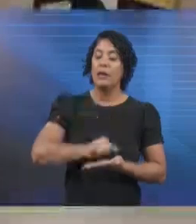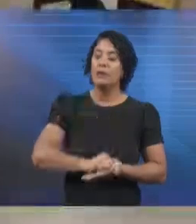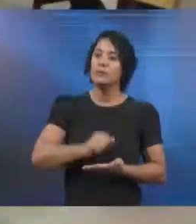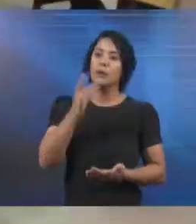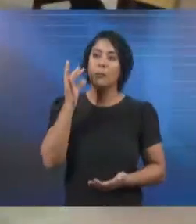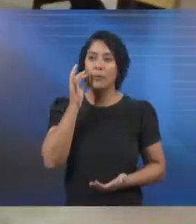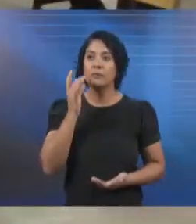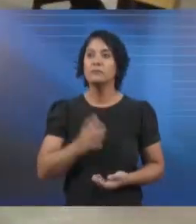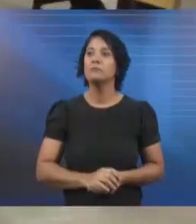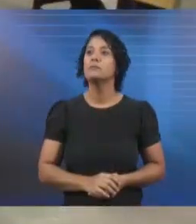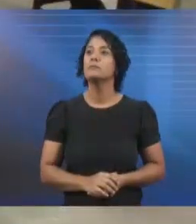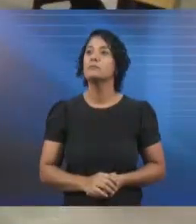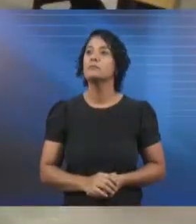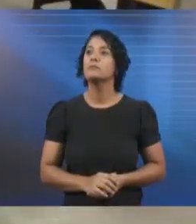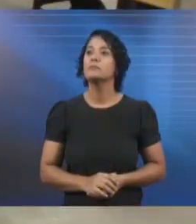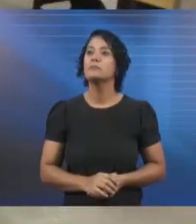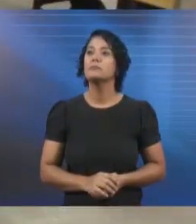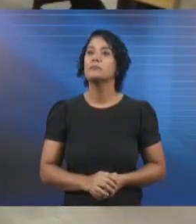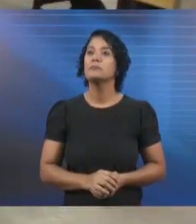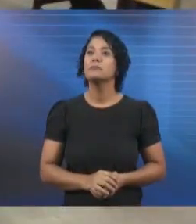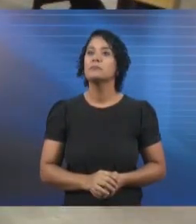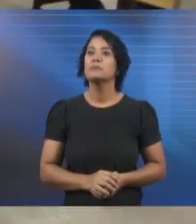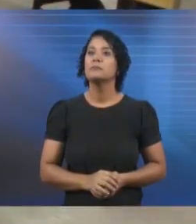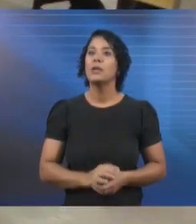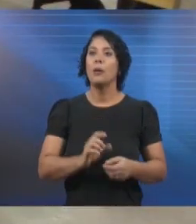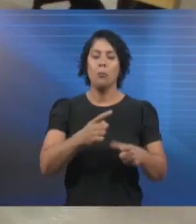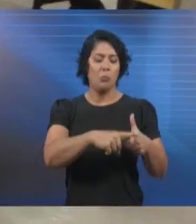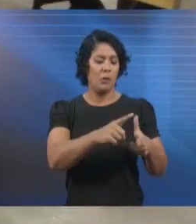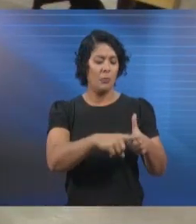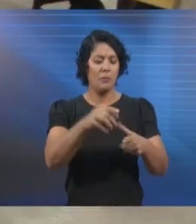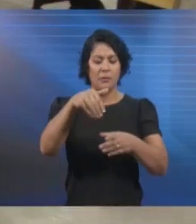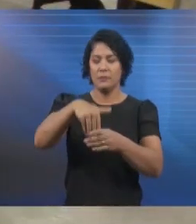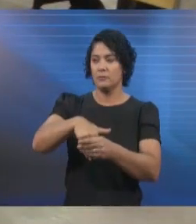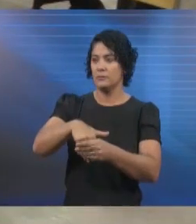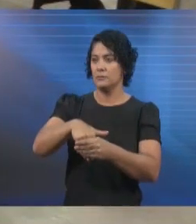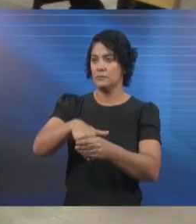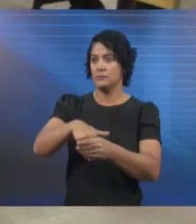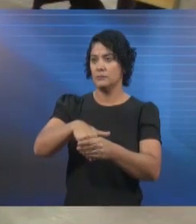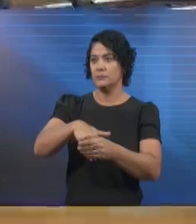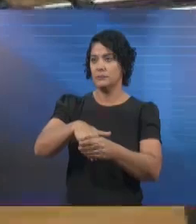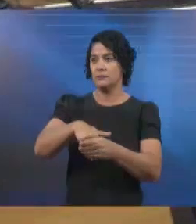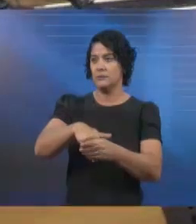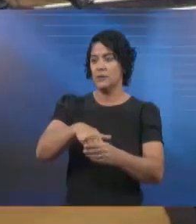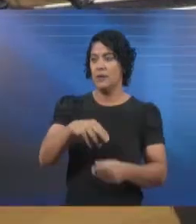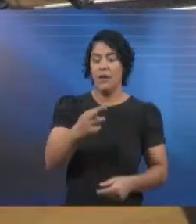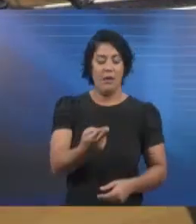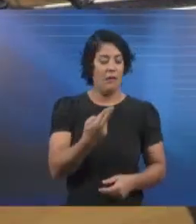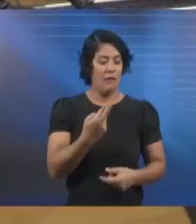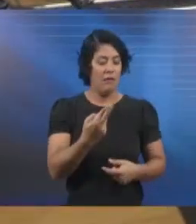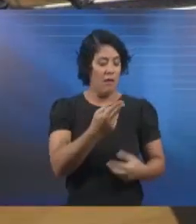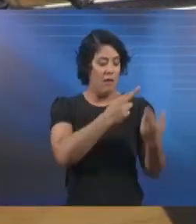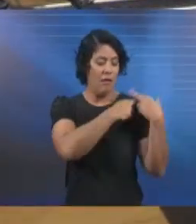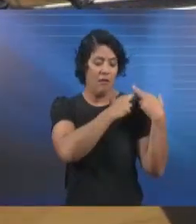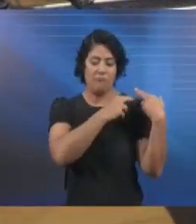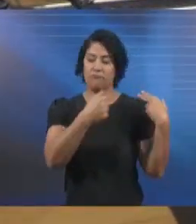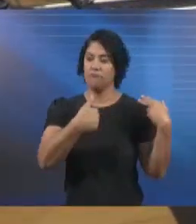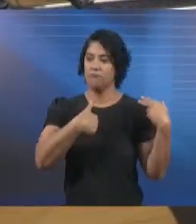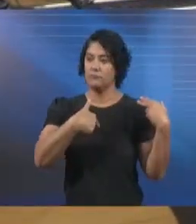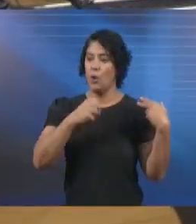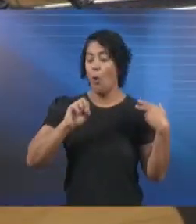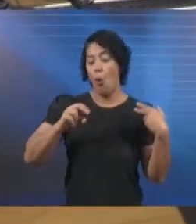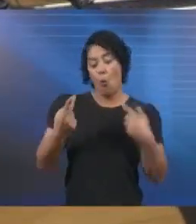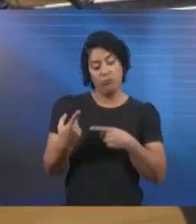de presentes Então se houver algum problema com a votação dessa matéria não venham respons nos responsabilizar o responsável da